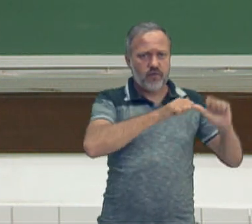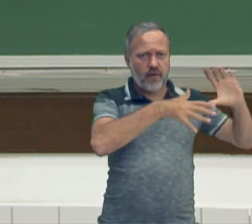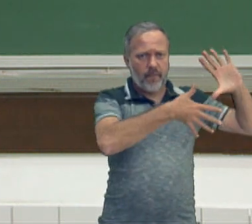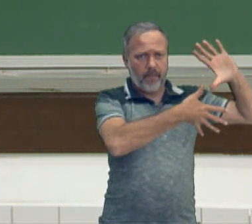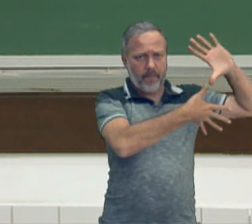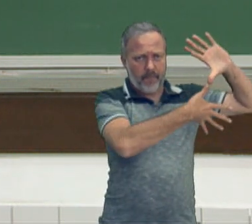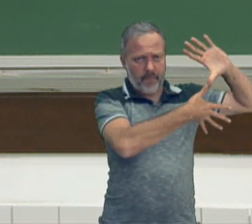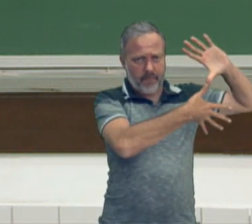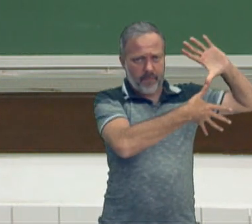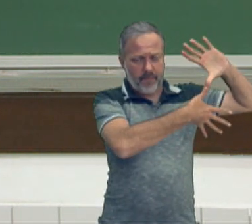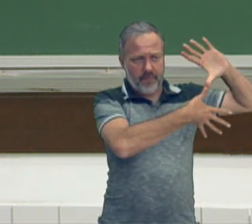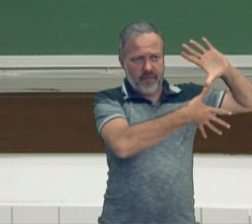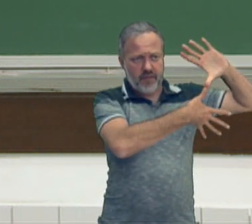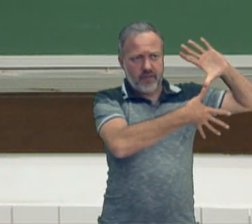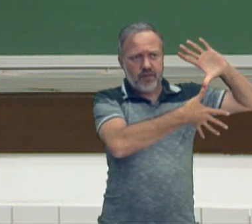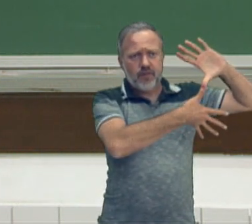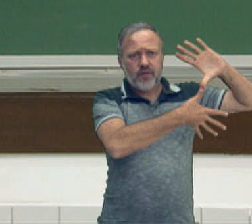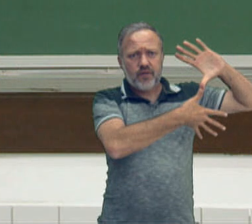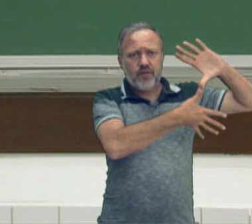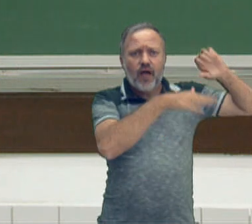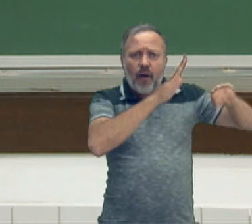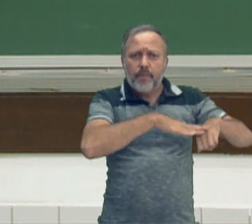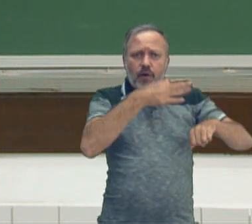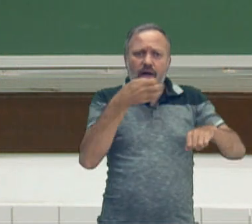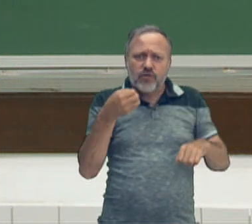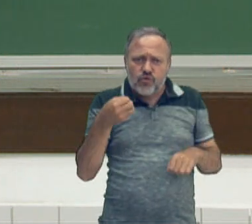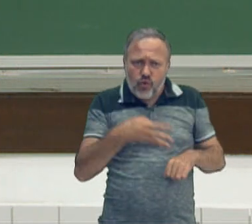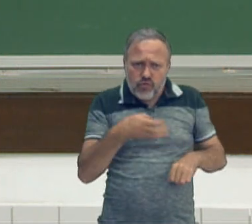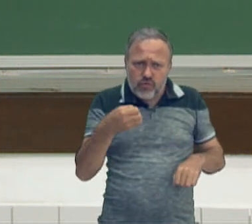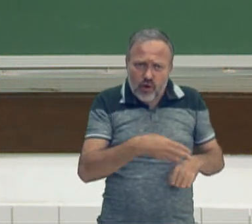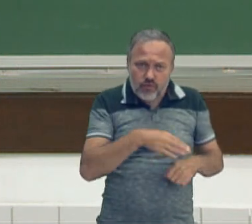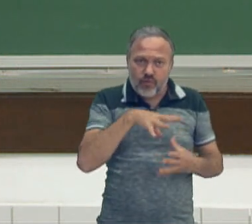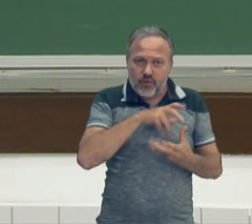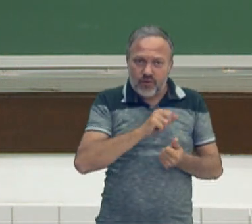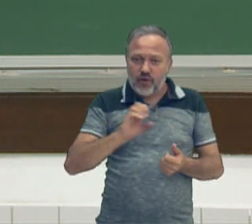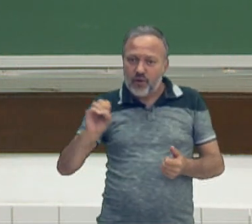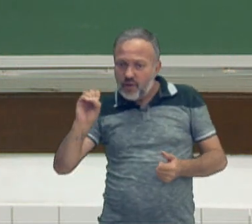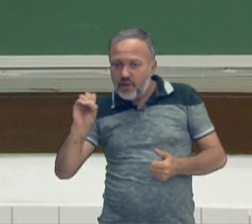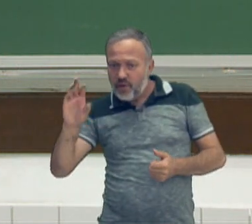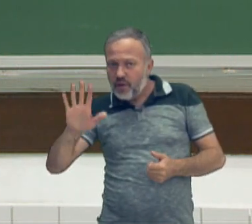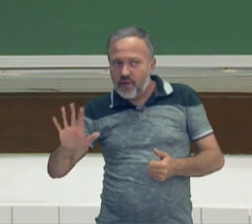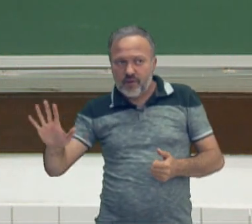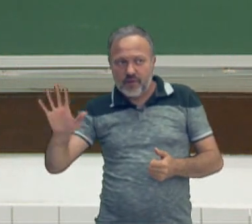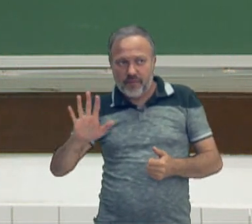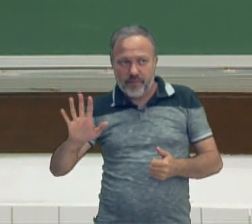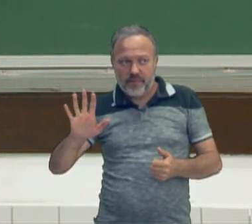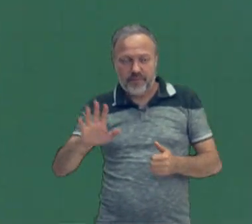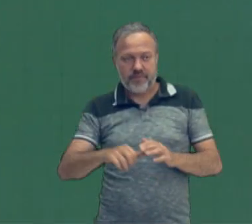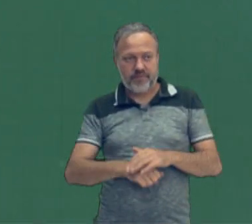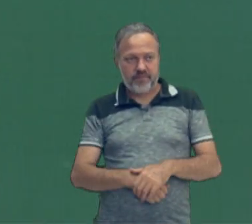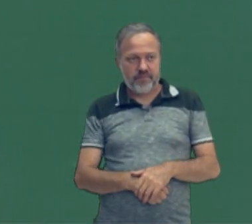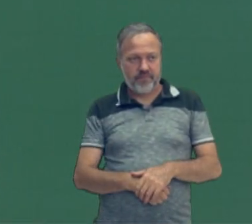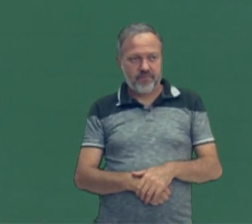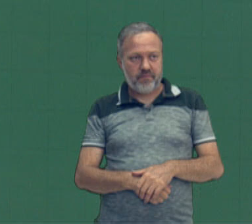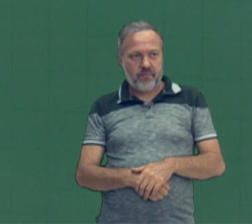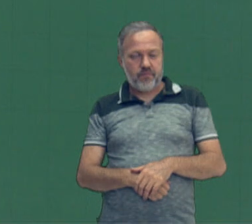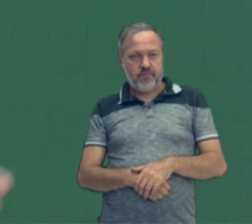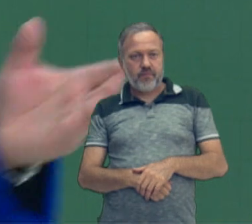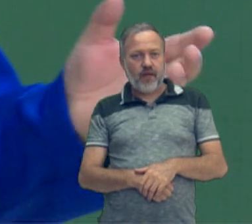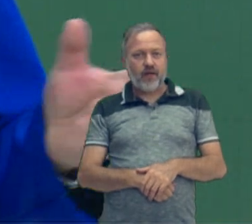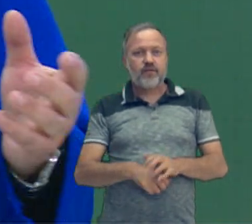que pegaria ali a parte da Oceania. Vamos fazer um link aqui bem legal, olha só. o velho mundo, onde tudo se organizou e